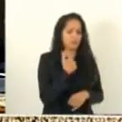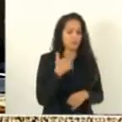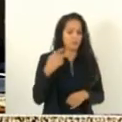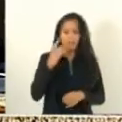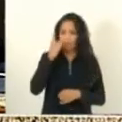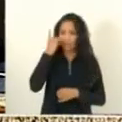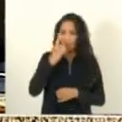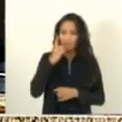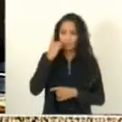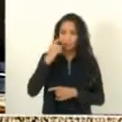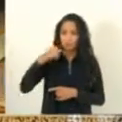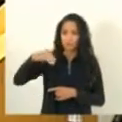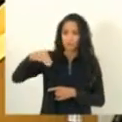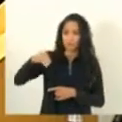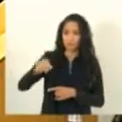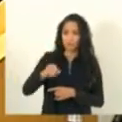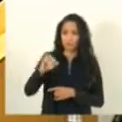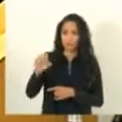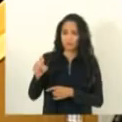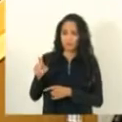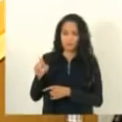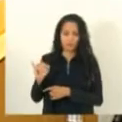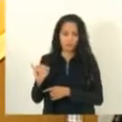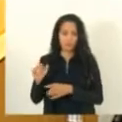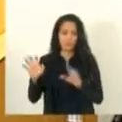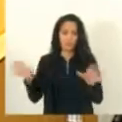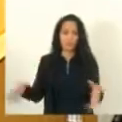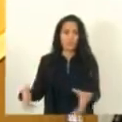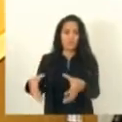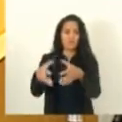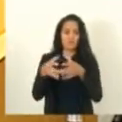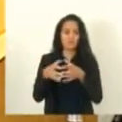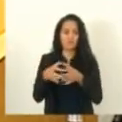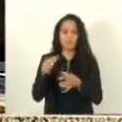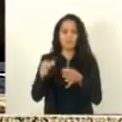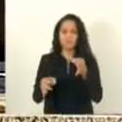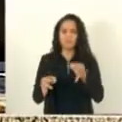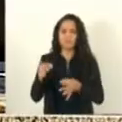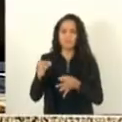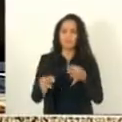Sérgio Majeski terminou a fala dele. Convoco, nesse momento, a Comissão de Constituição e Justiça.